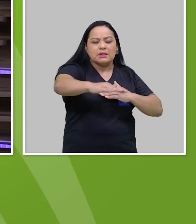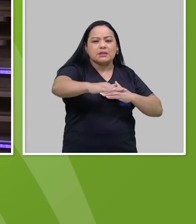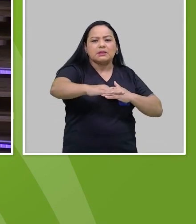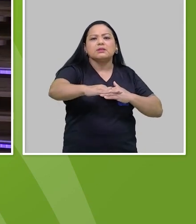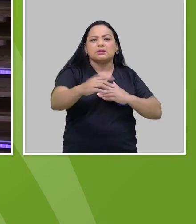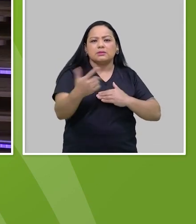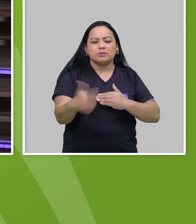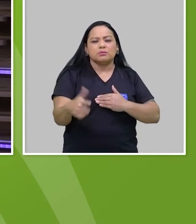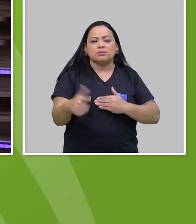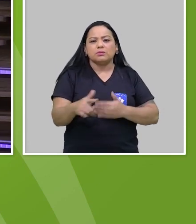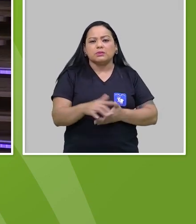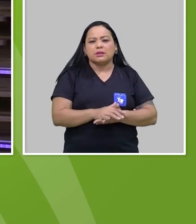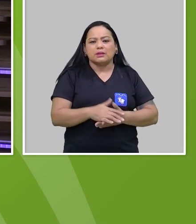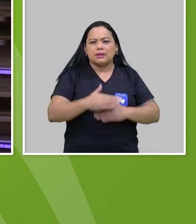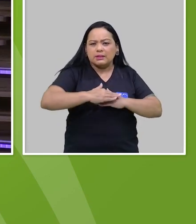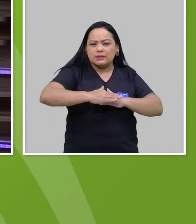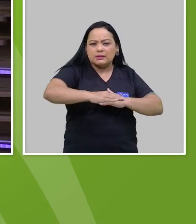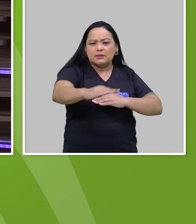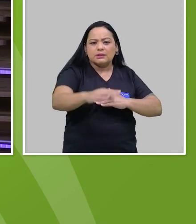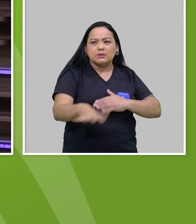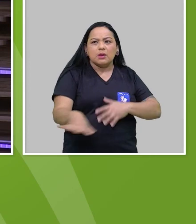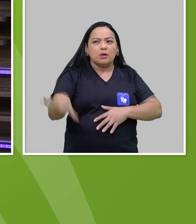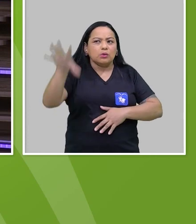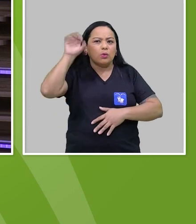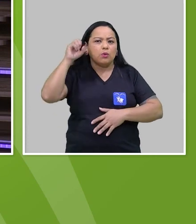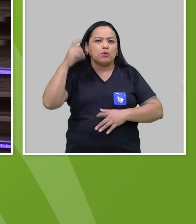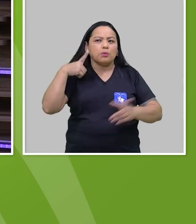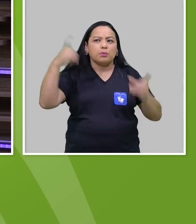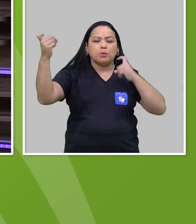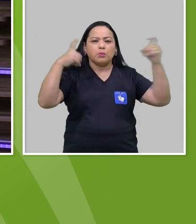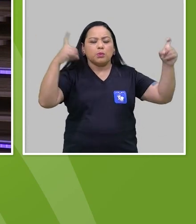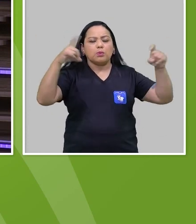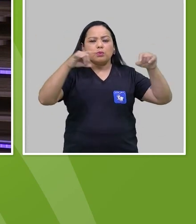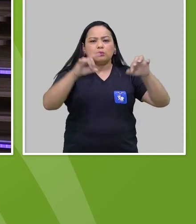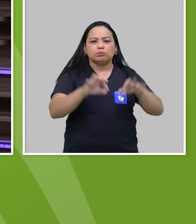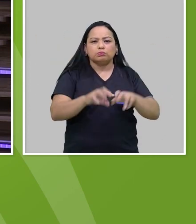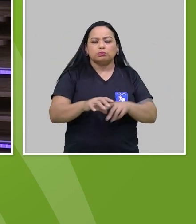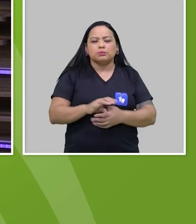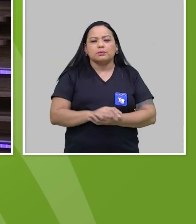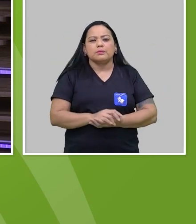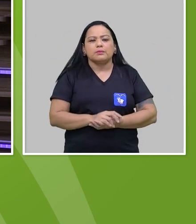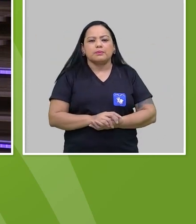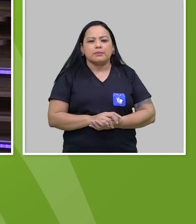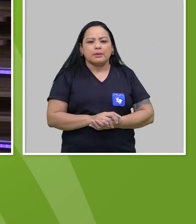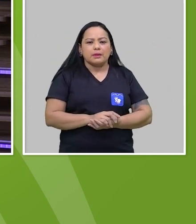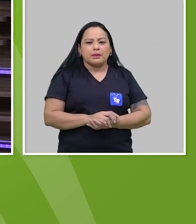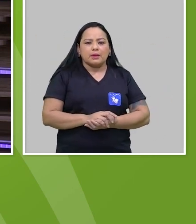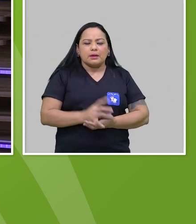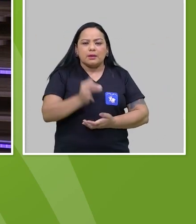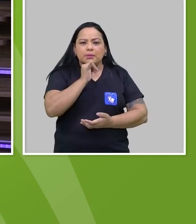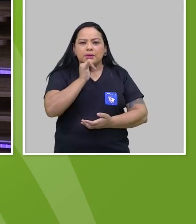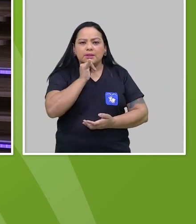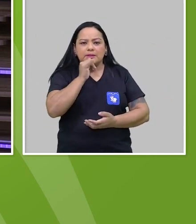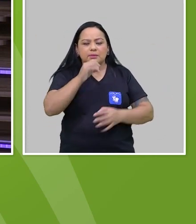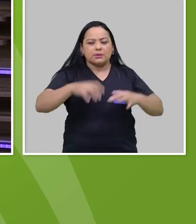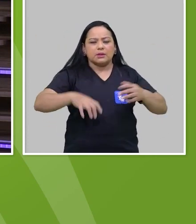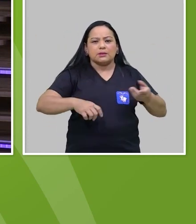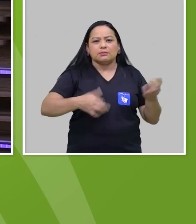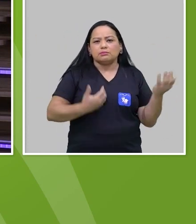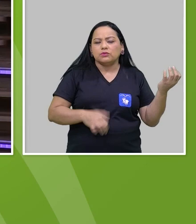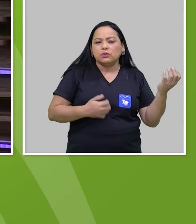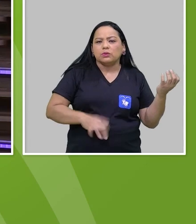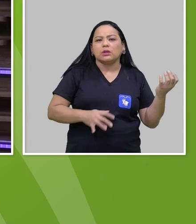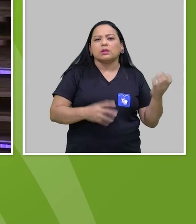e aí você ouve o barulho dos instrumentos, né? Ouve o barulho, por exemplo, dos instrumentos,